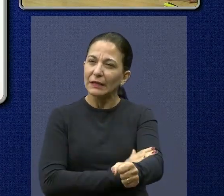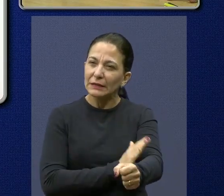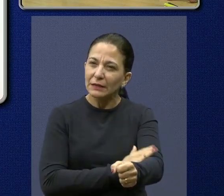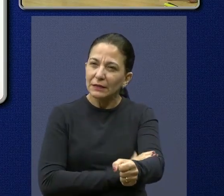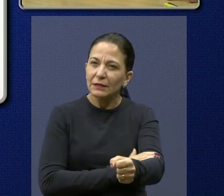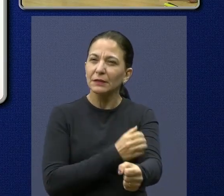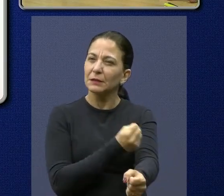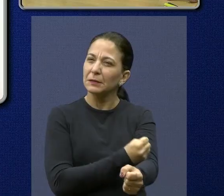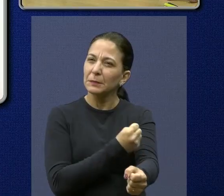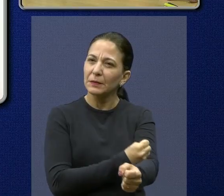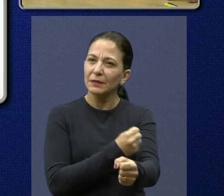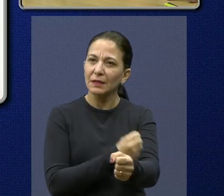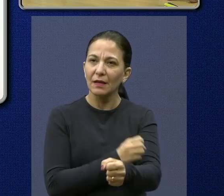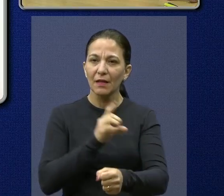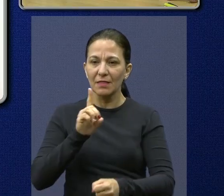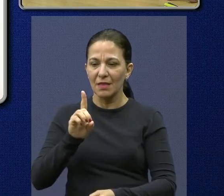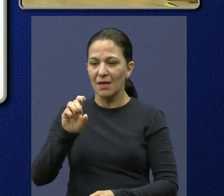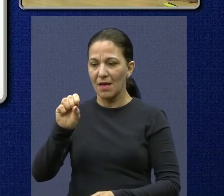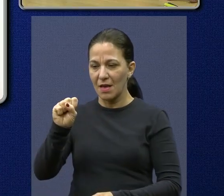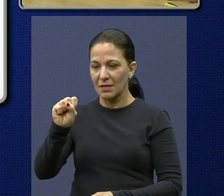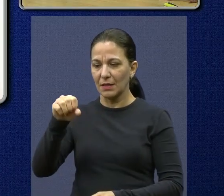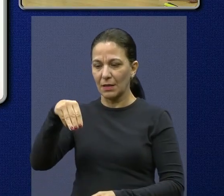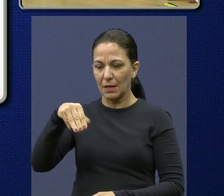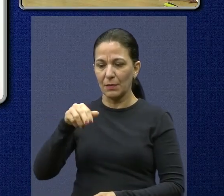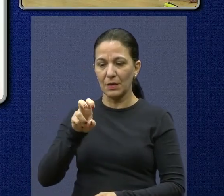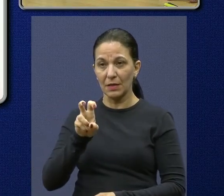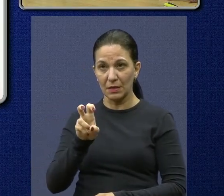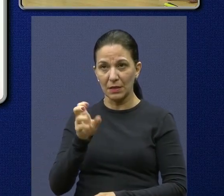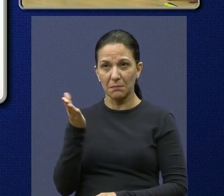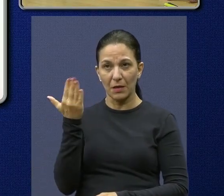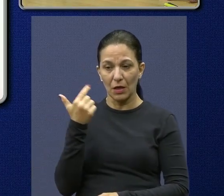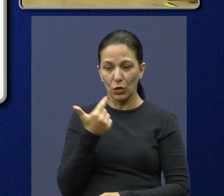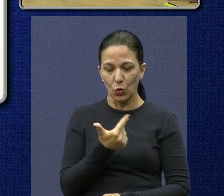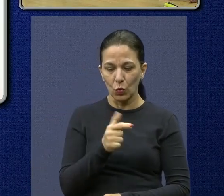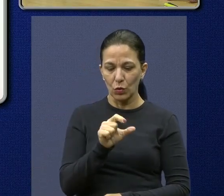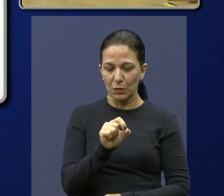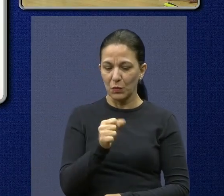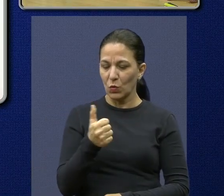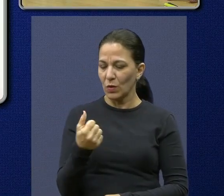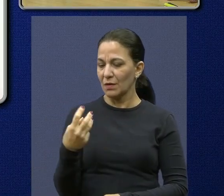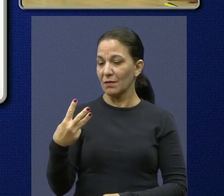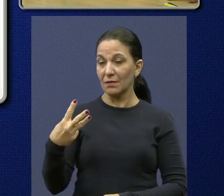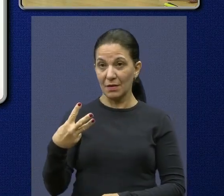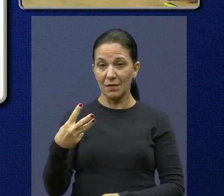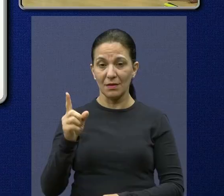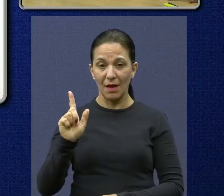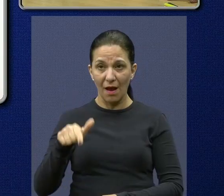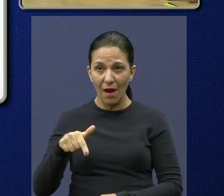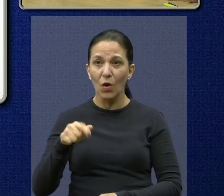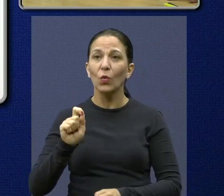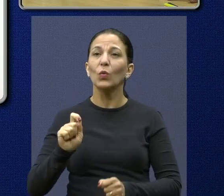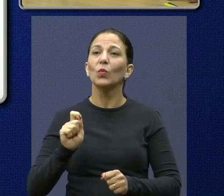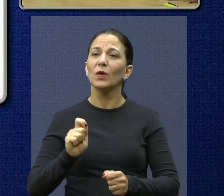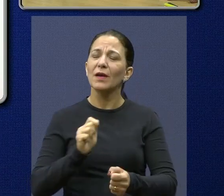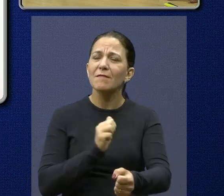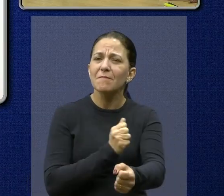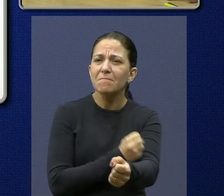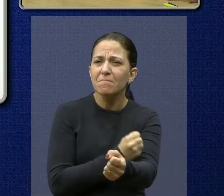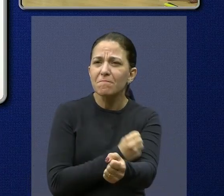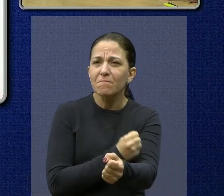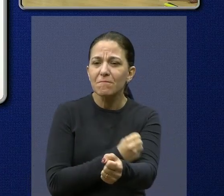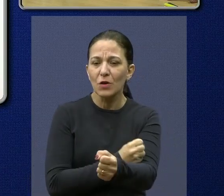classificado no DSM-5, né, já desde 2013 como uma dependência, ela é uma dependência